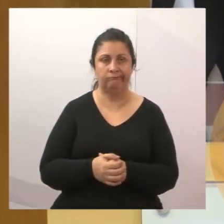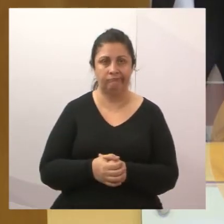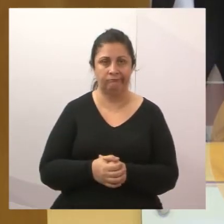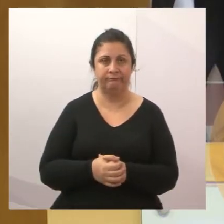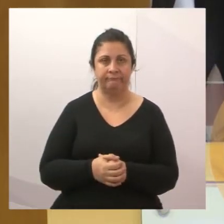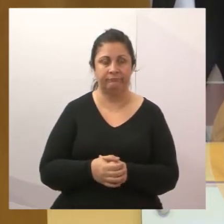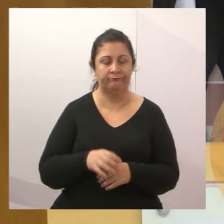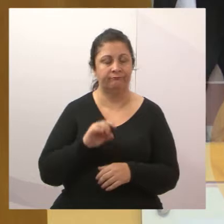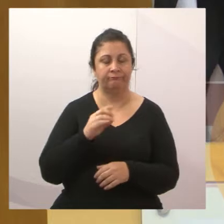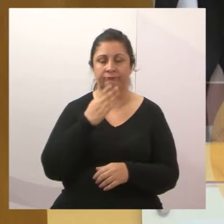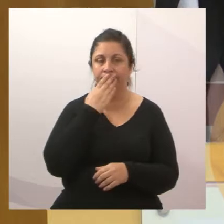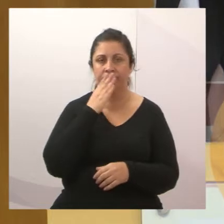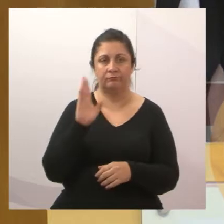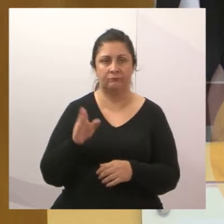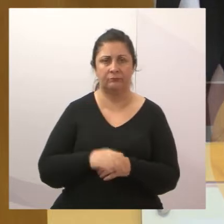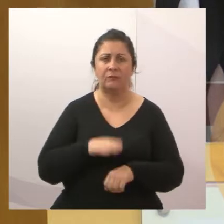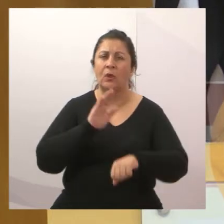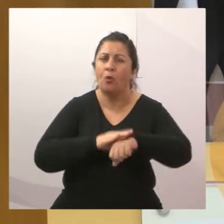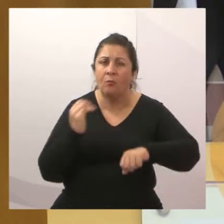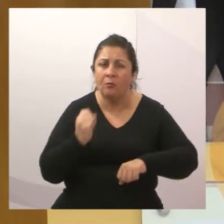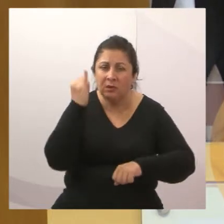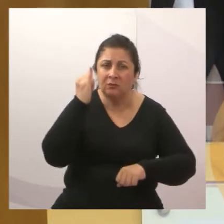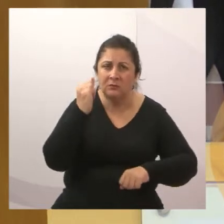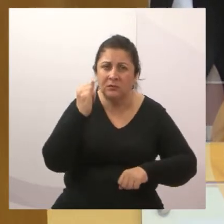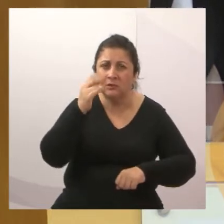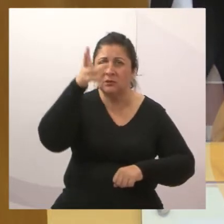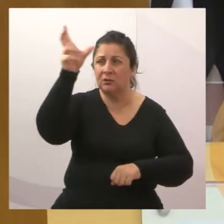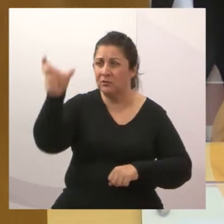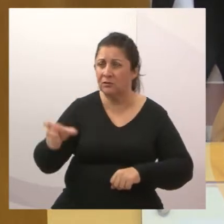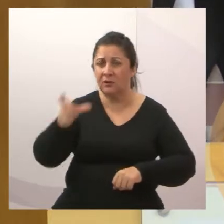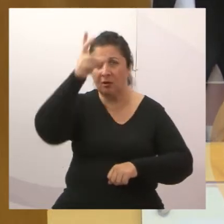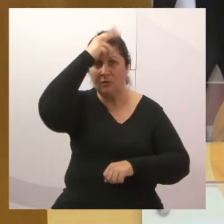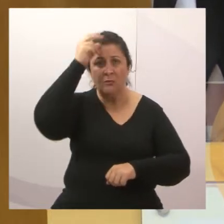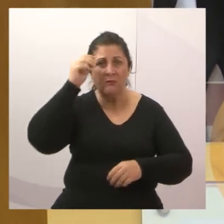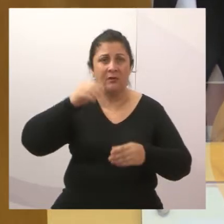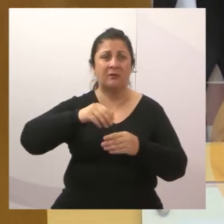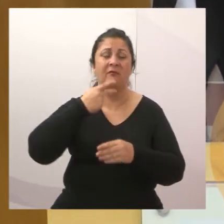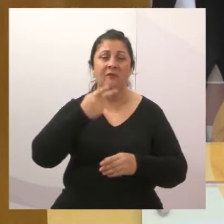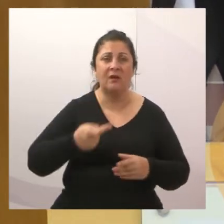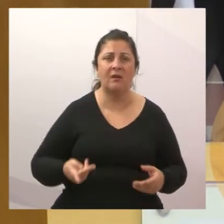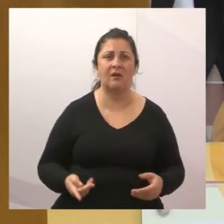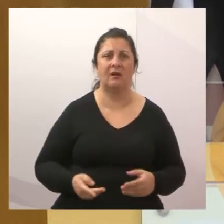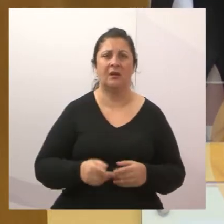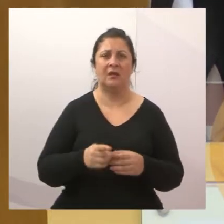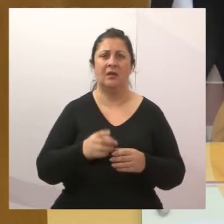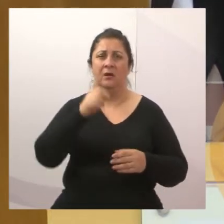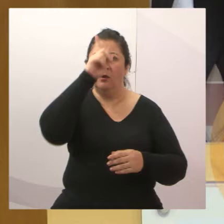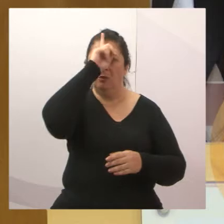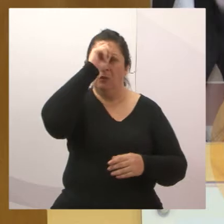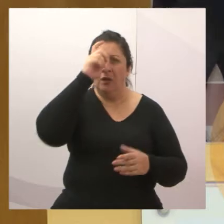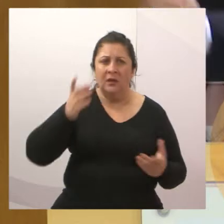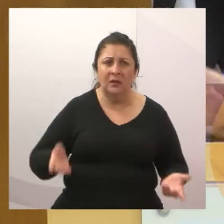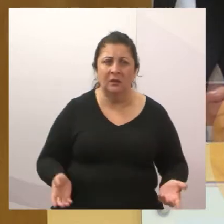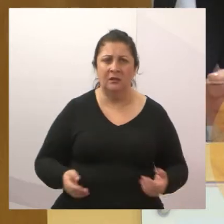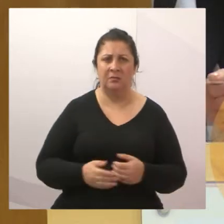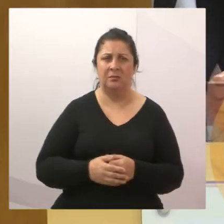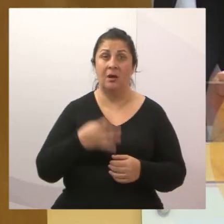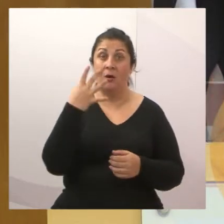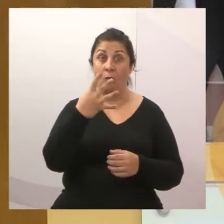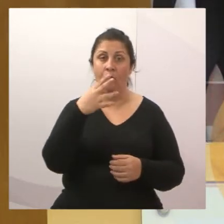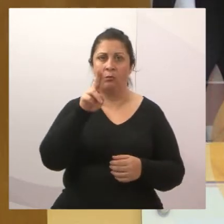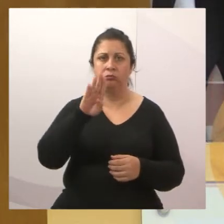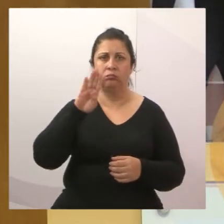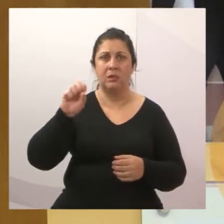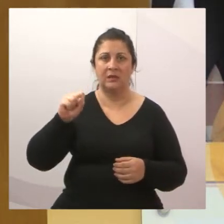as propostas mais substanciais do prefeito Isaías, construção do pronto-socorro, instalação de 4 UPAs 24